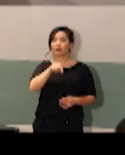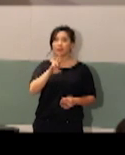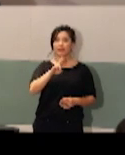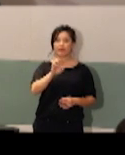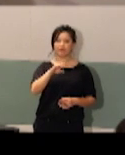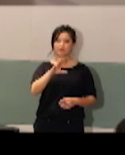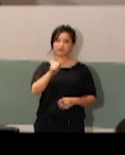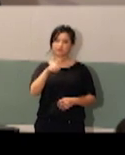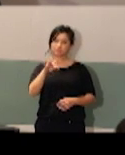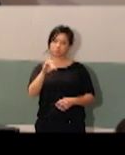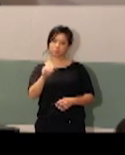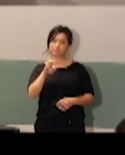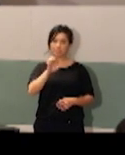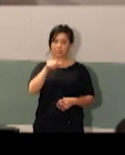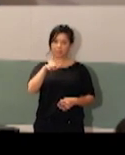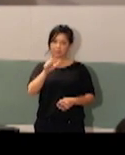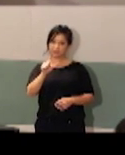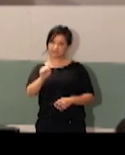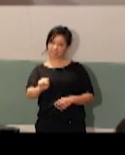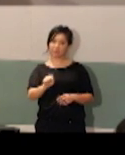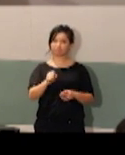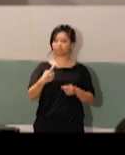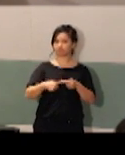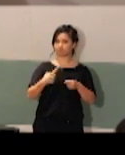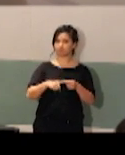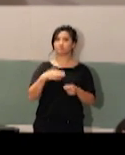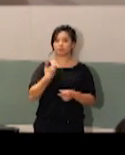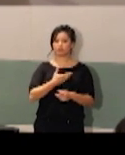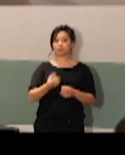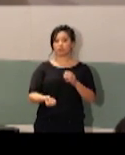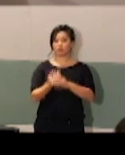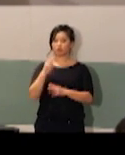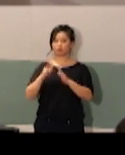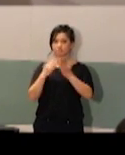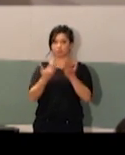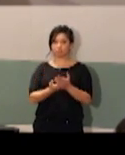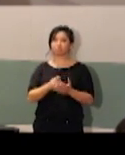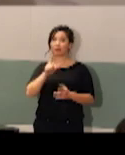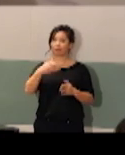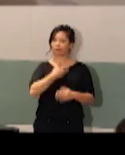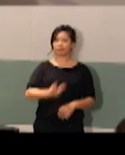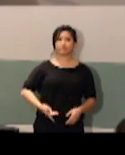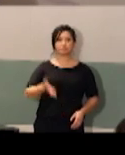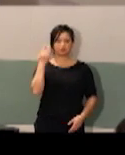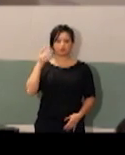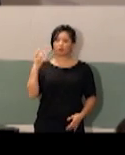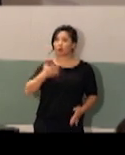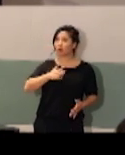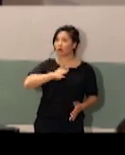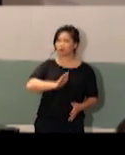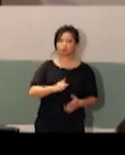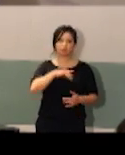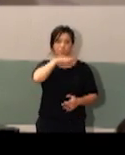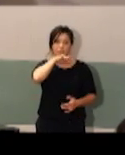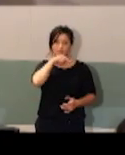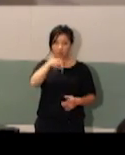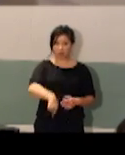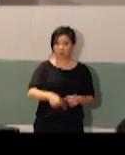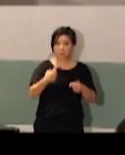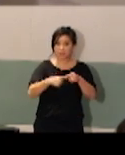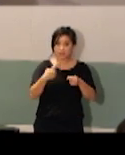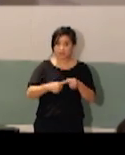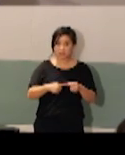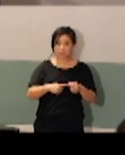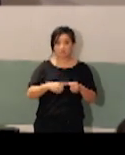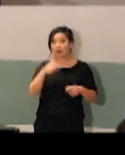esse governo aqui que nós recuperamos as escolas que estavam em péssimas qualidades, construímos creches. Essa cidade só tinha uma